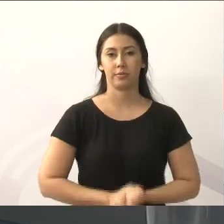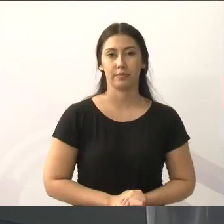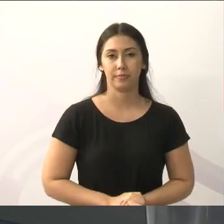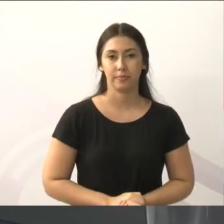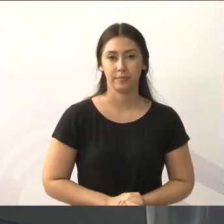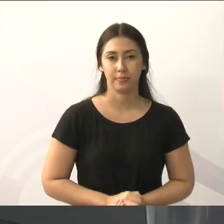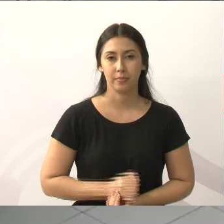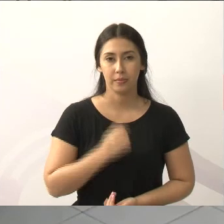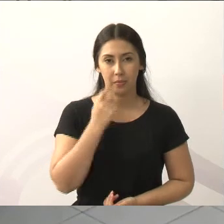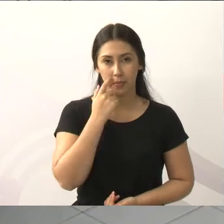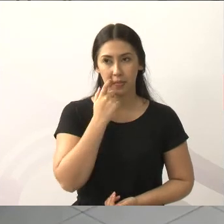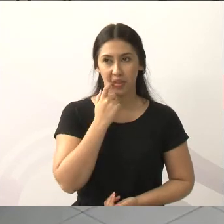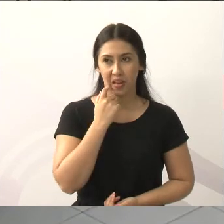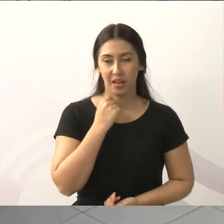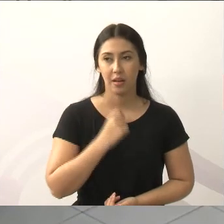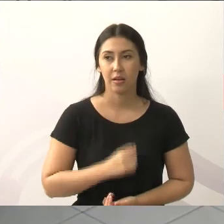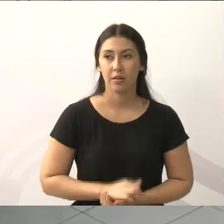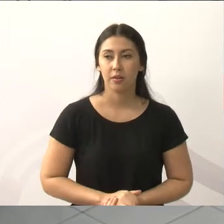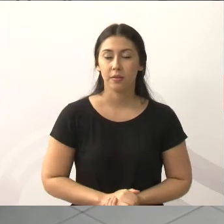projeto.